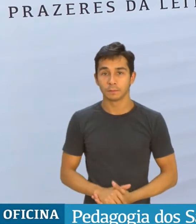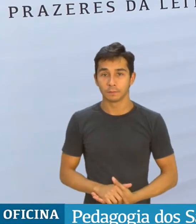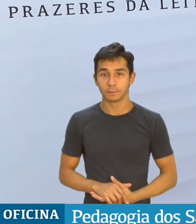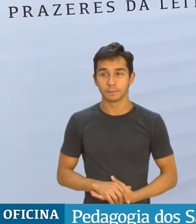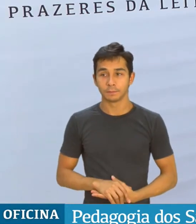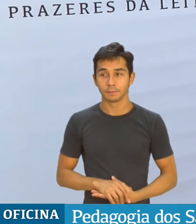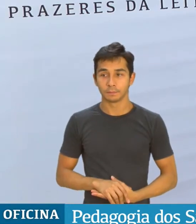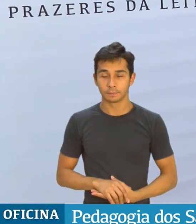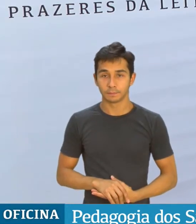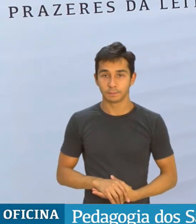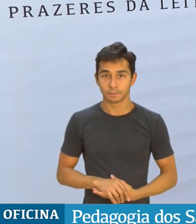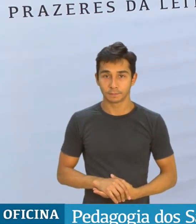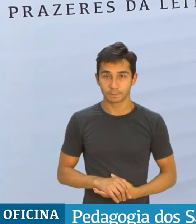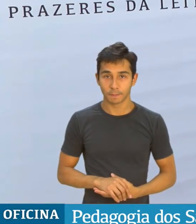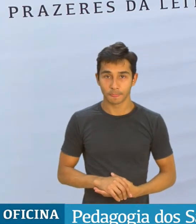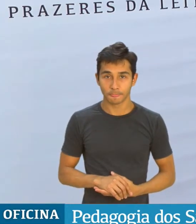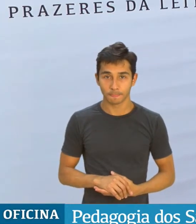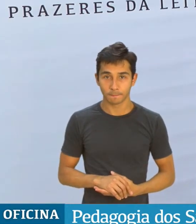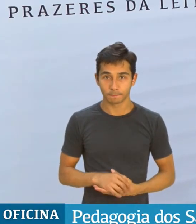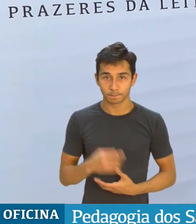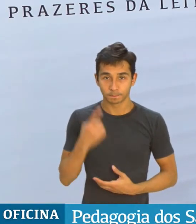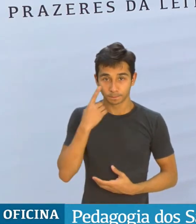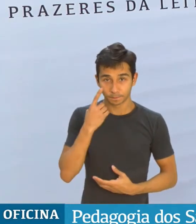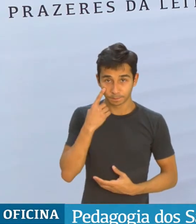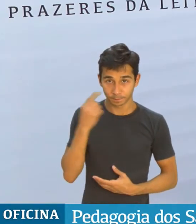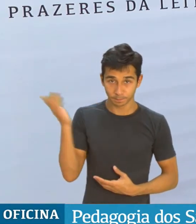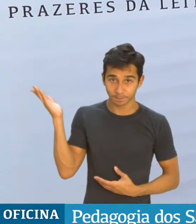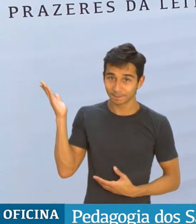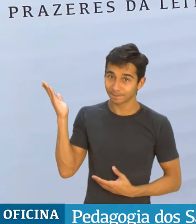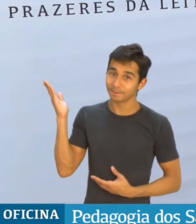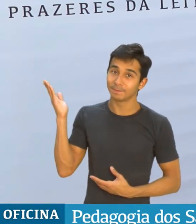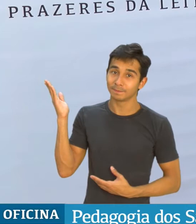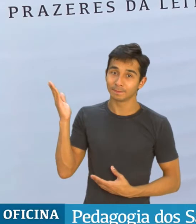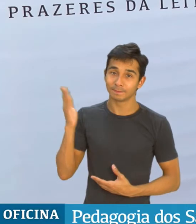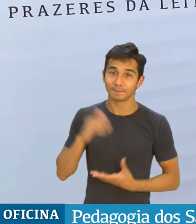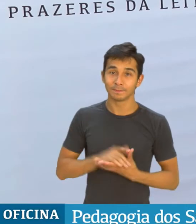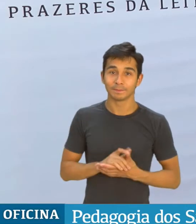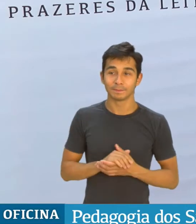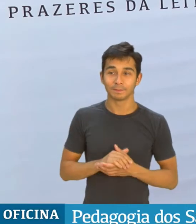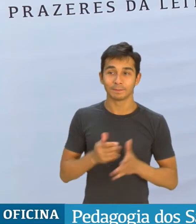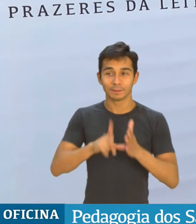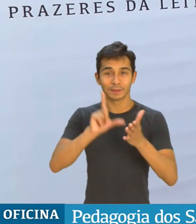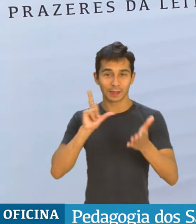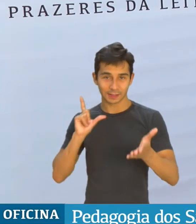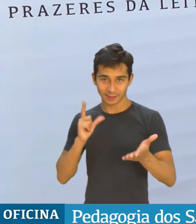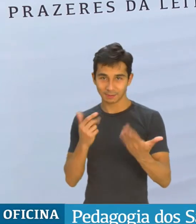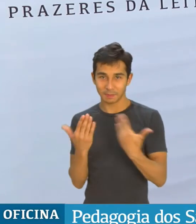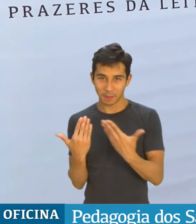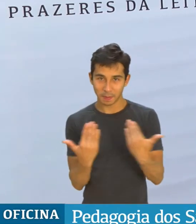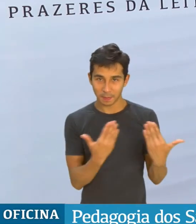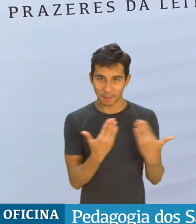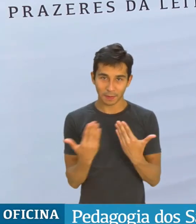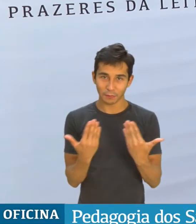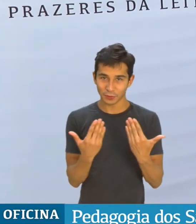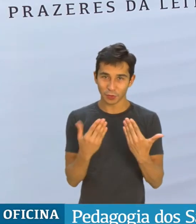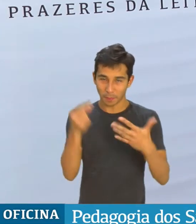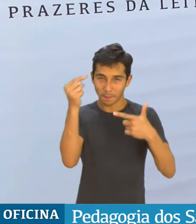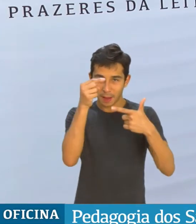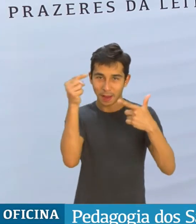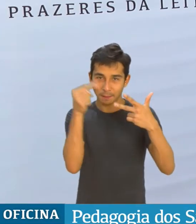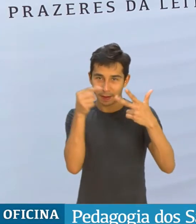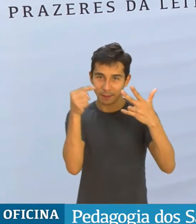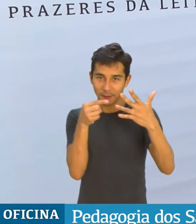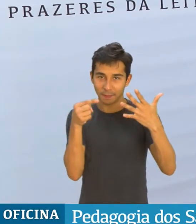Aqui a gente vai fazendo um pequeno checklist aí das coisas que a gente conversou, né? E uma